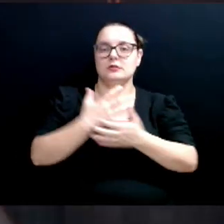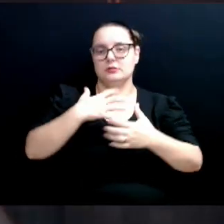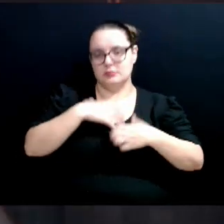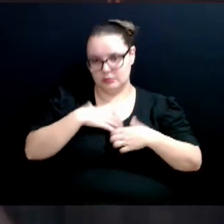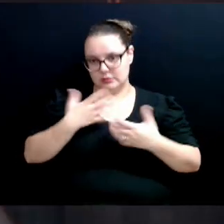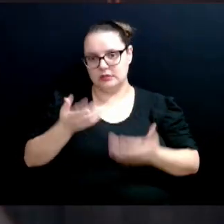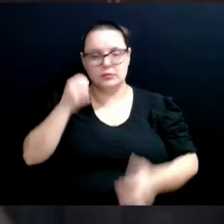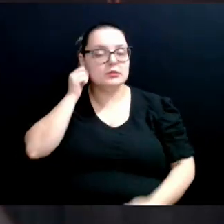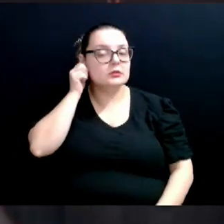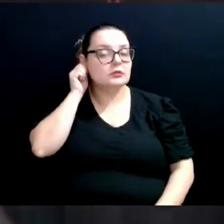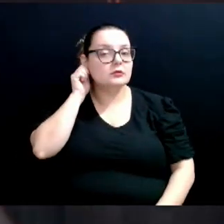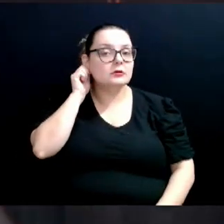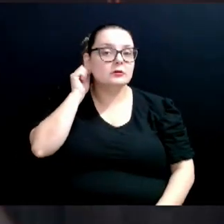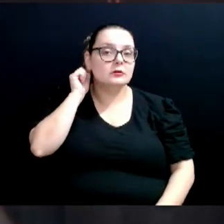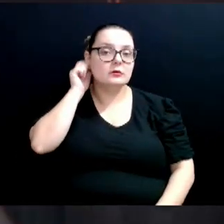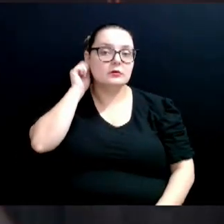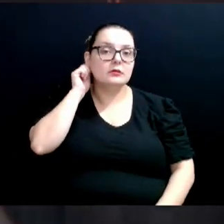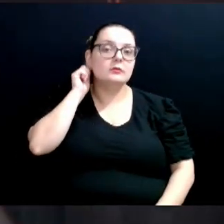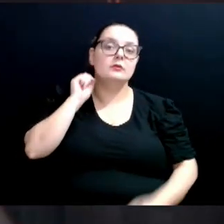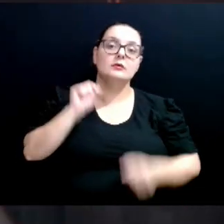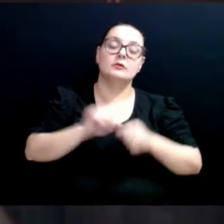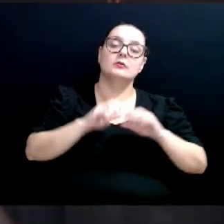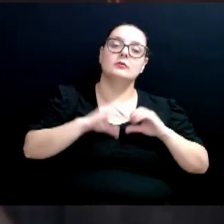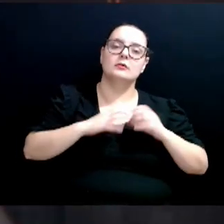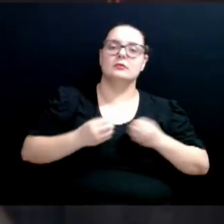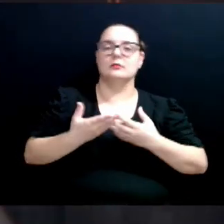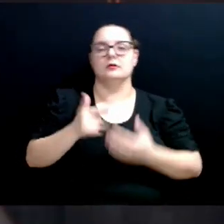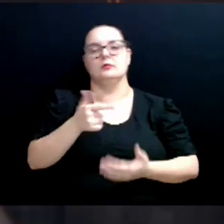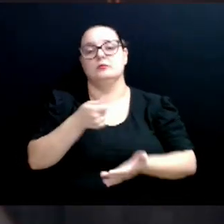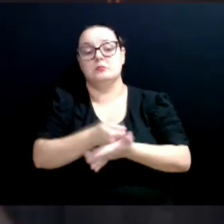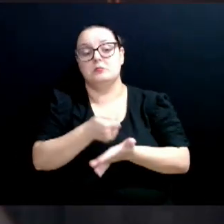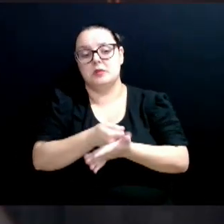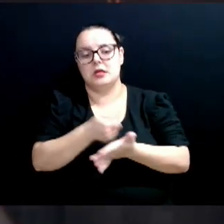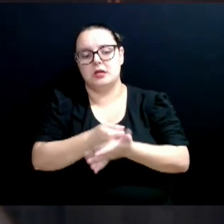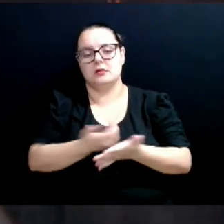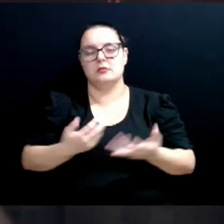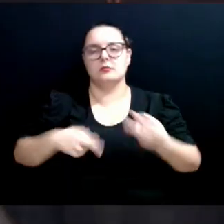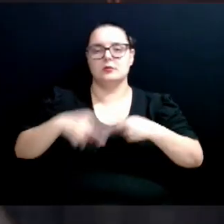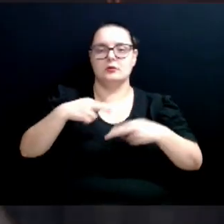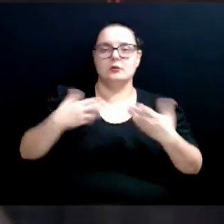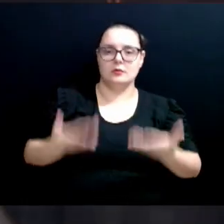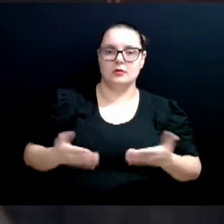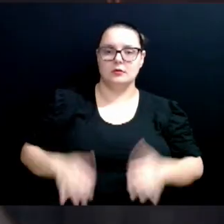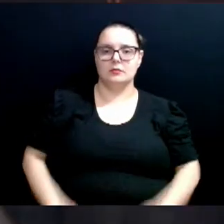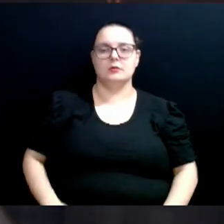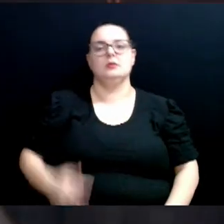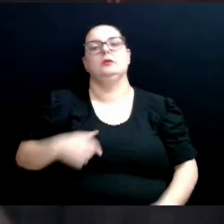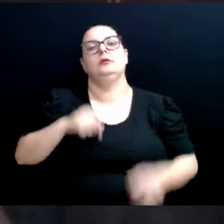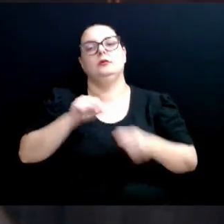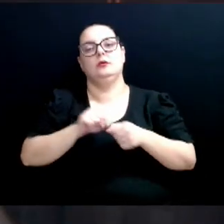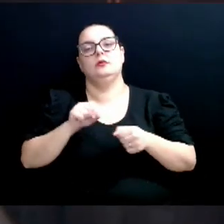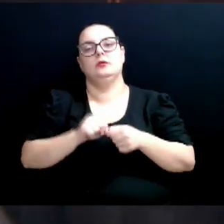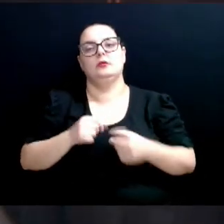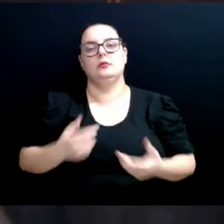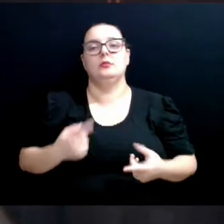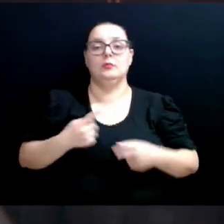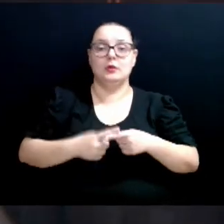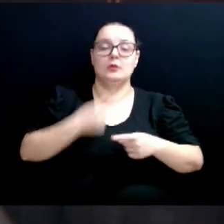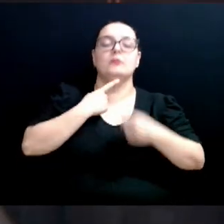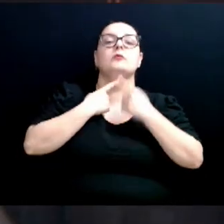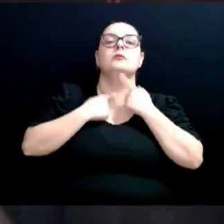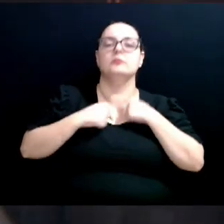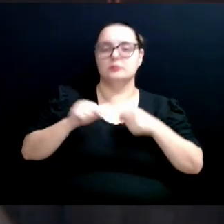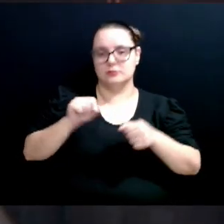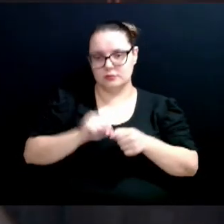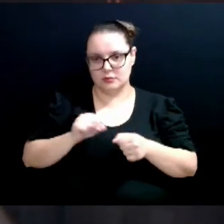Então eu estou fazendo do coração, não tem uma cobrança com relação àquilo, eu estou fazendo porque eu estou com vontade de fazer. Então eu estou fazendo